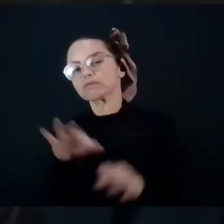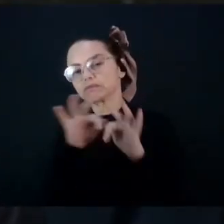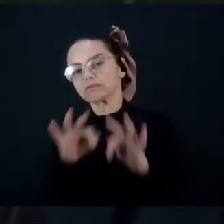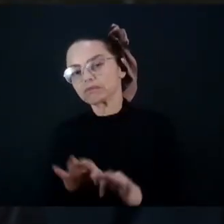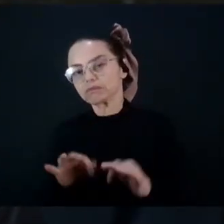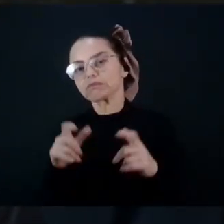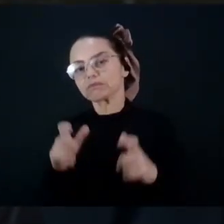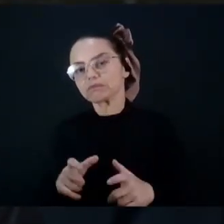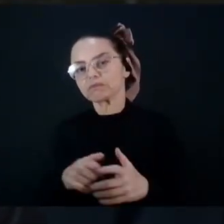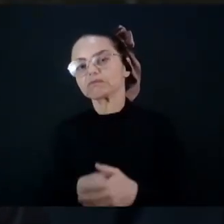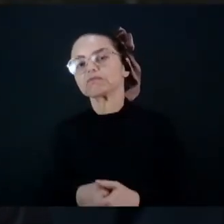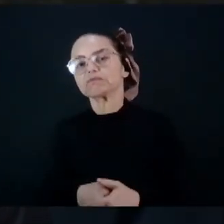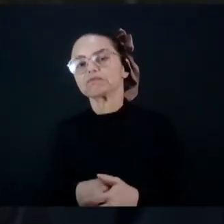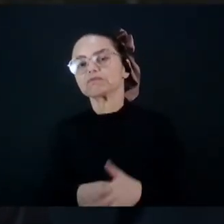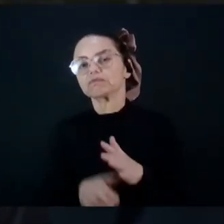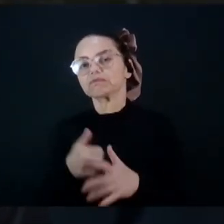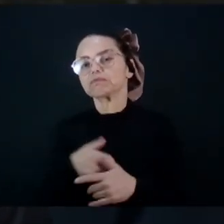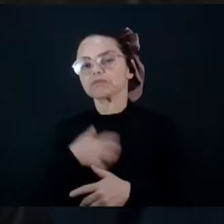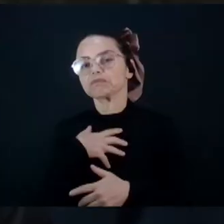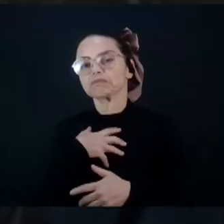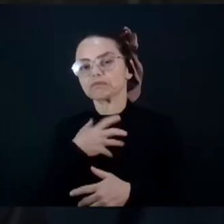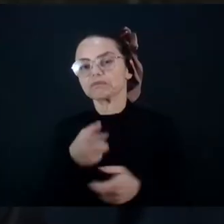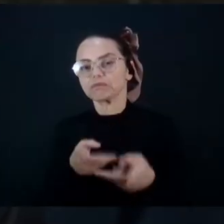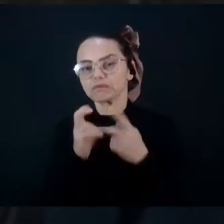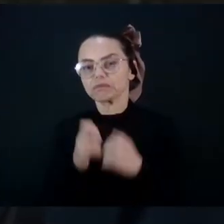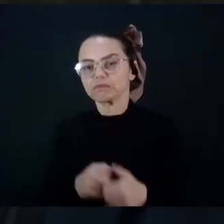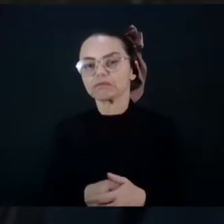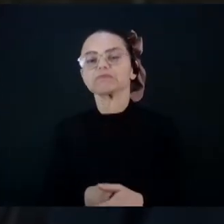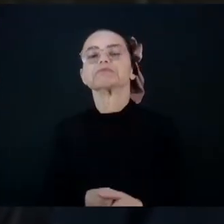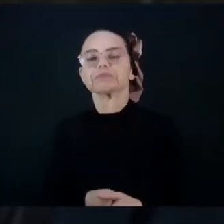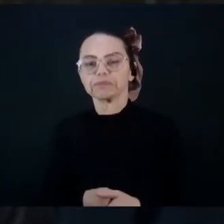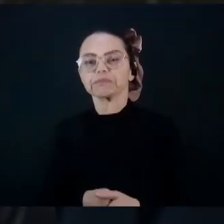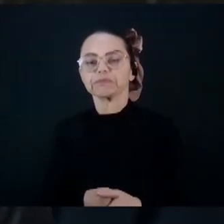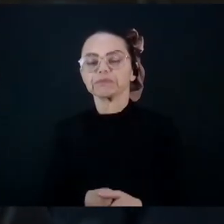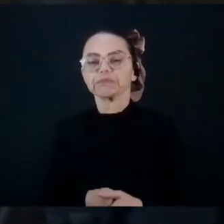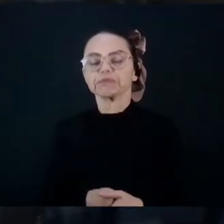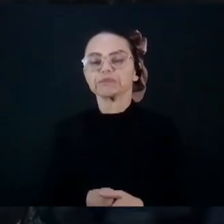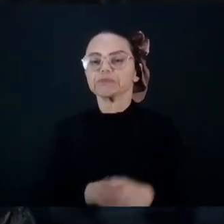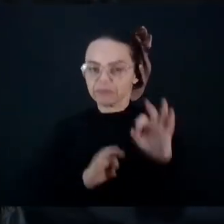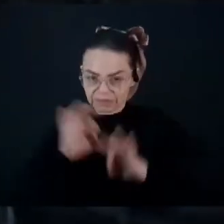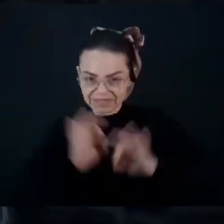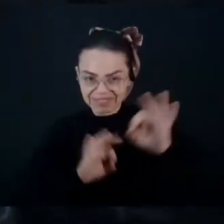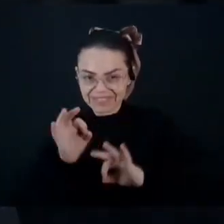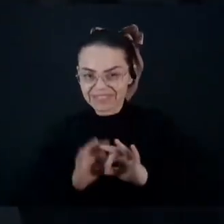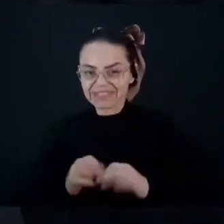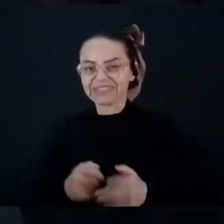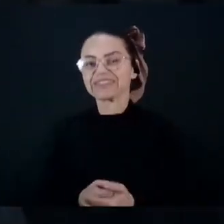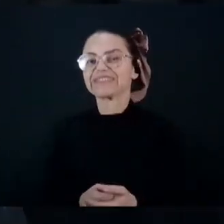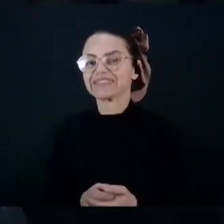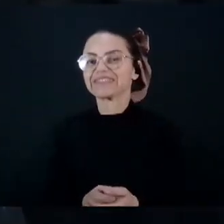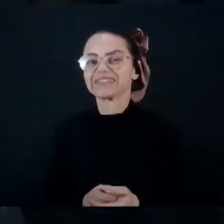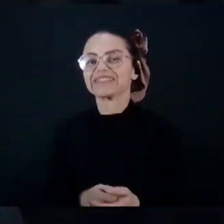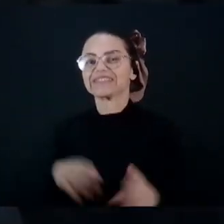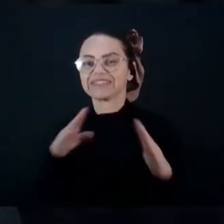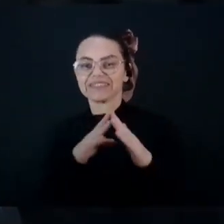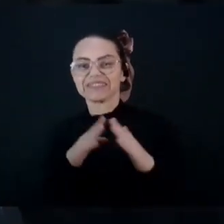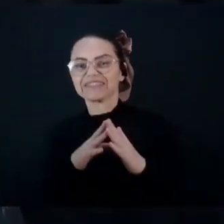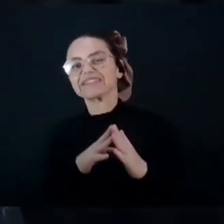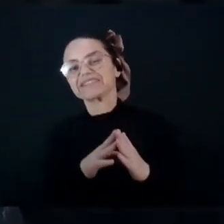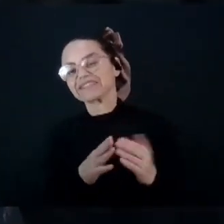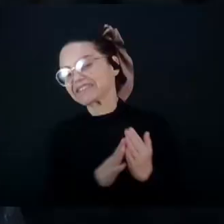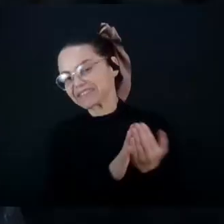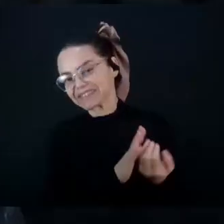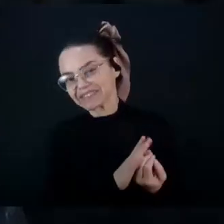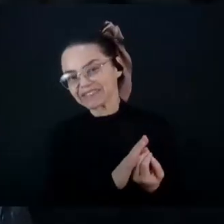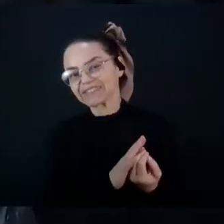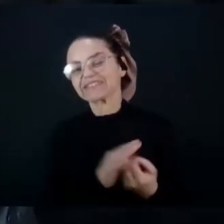essa, assim, a primeira impressão que eu tive. Está preparada para que essa casa seja sua casa aí por muito e